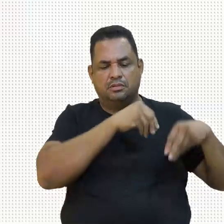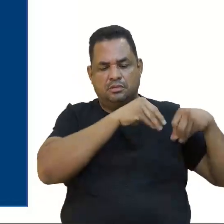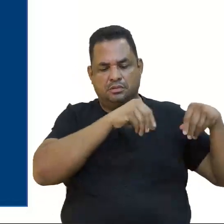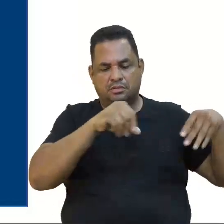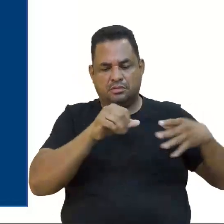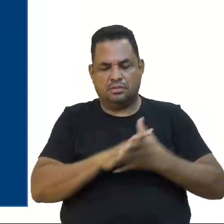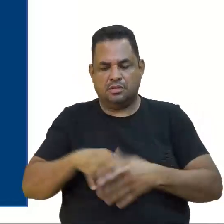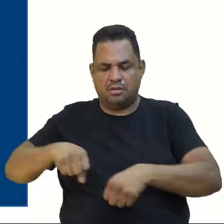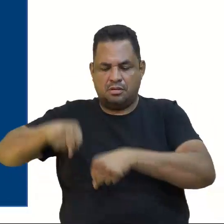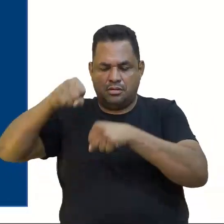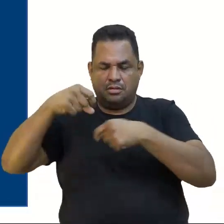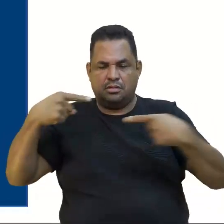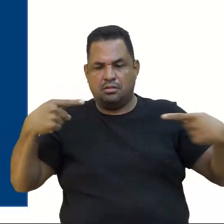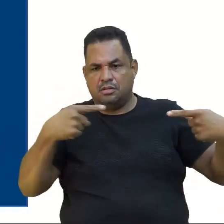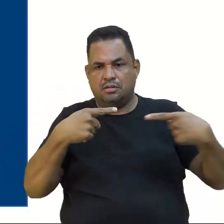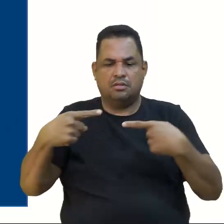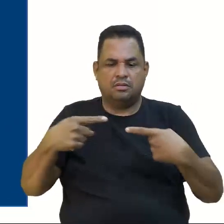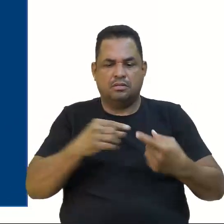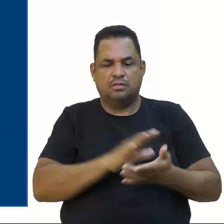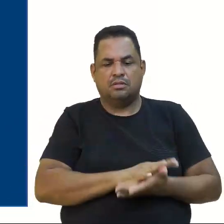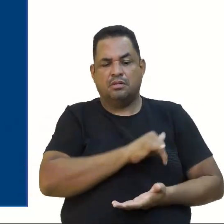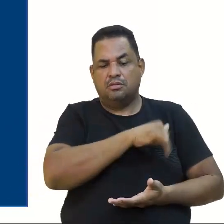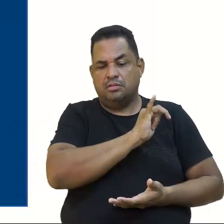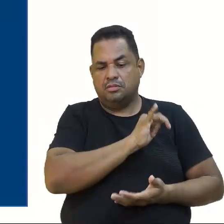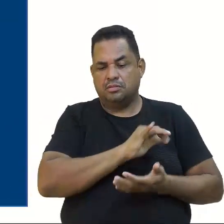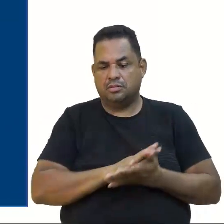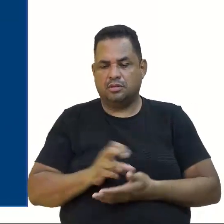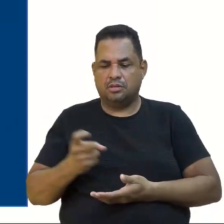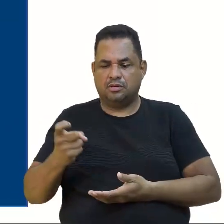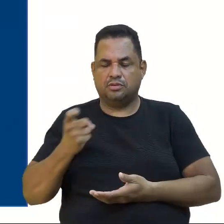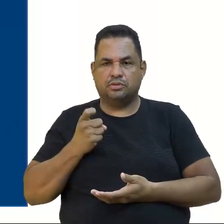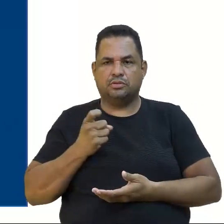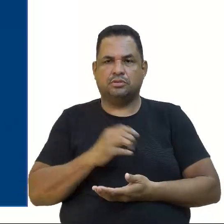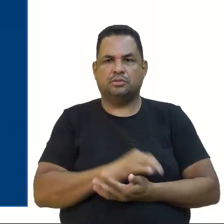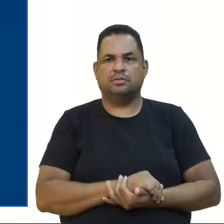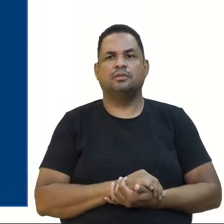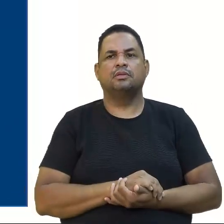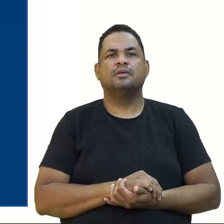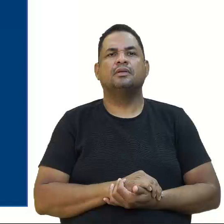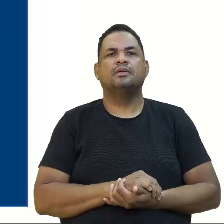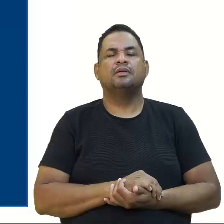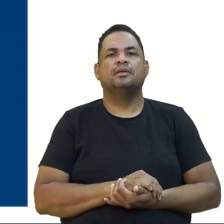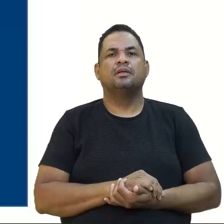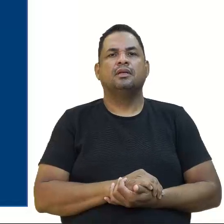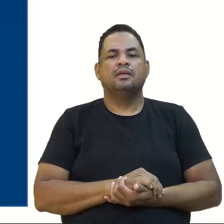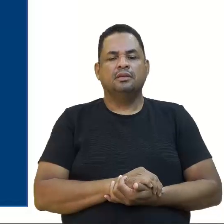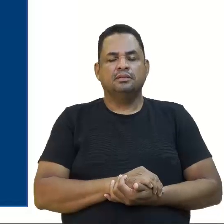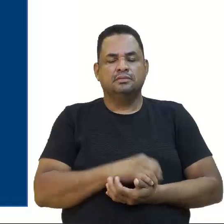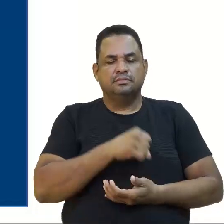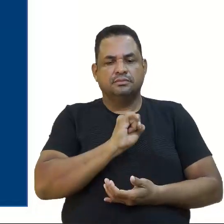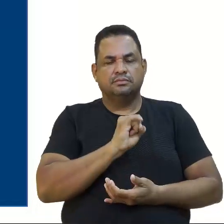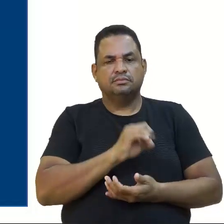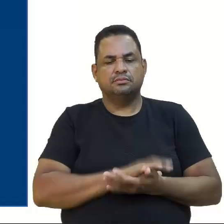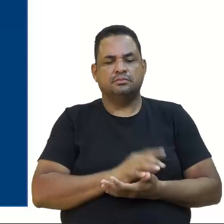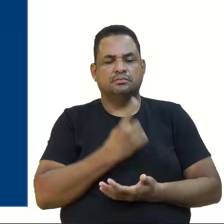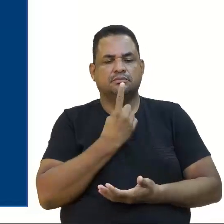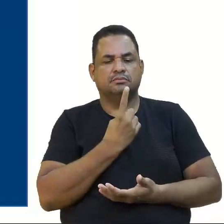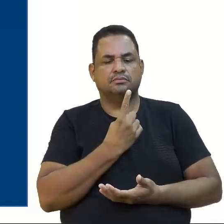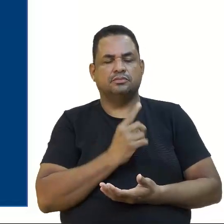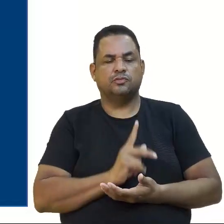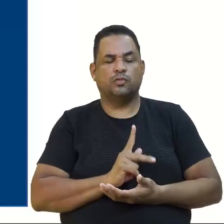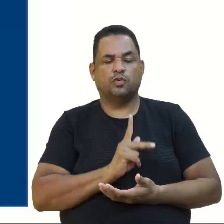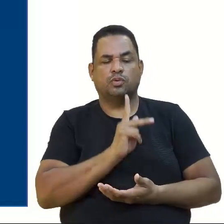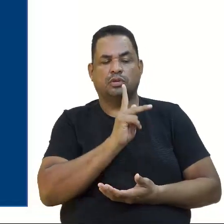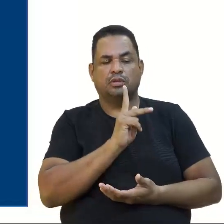a mandioca, que é o X. Bom, então se 1 quilo de farinha são 2 quilos de mandioca,